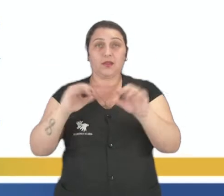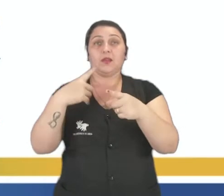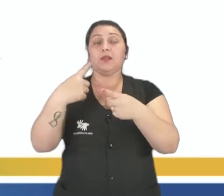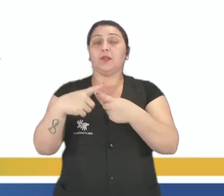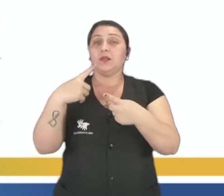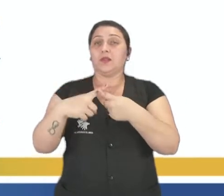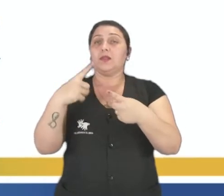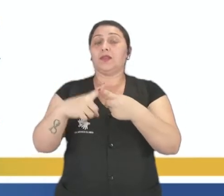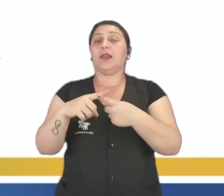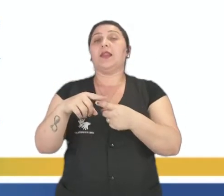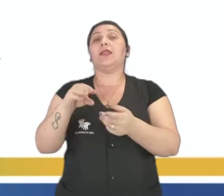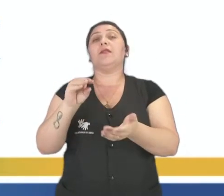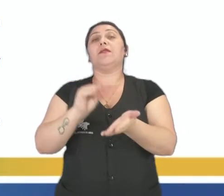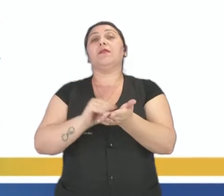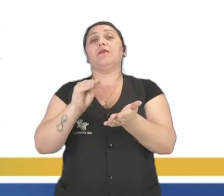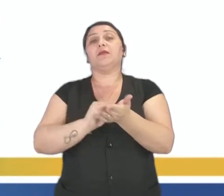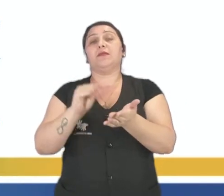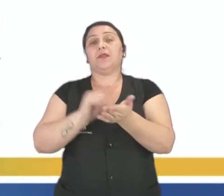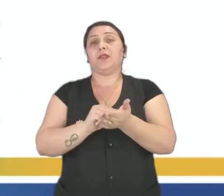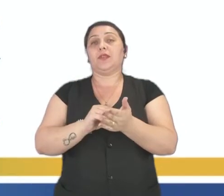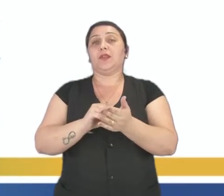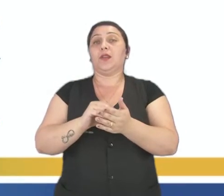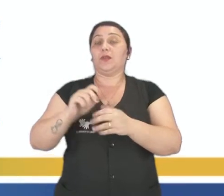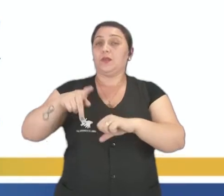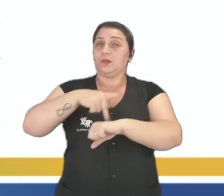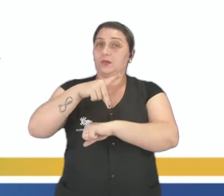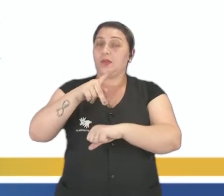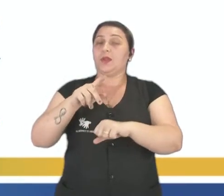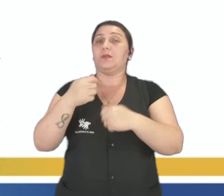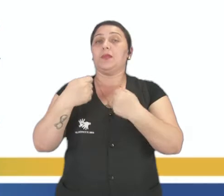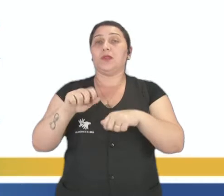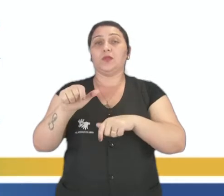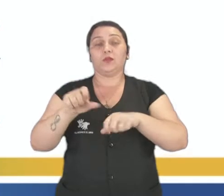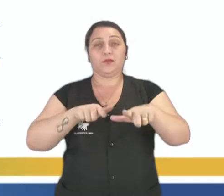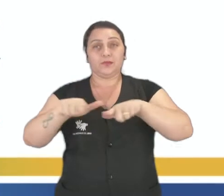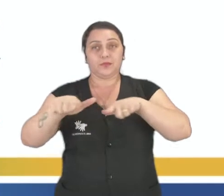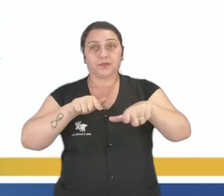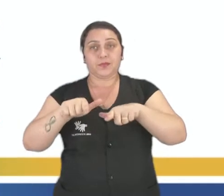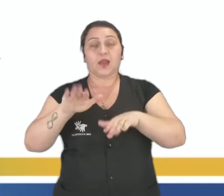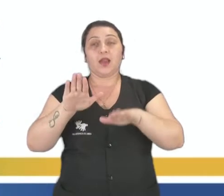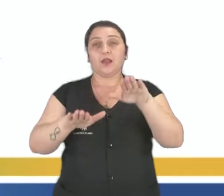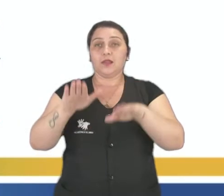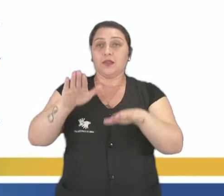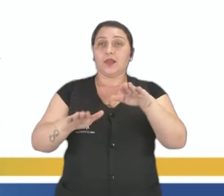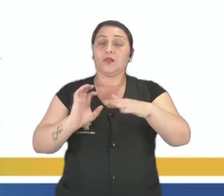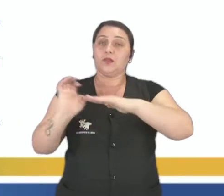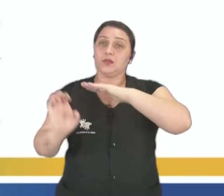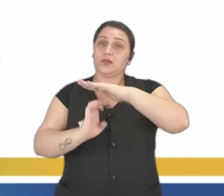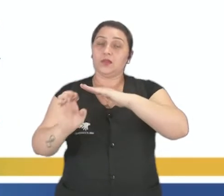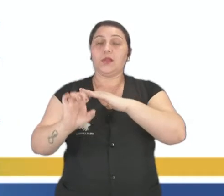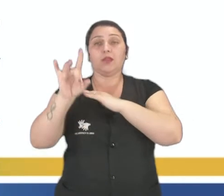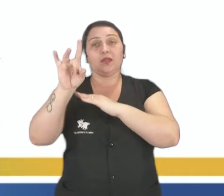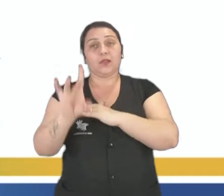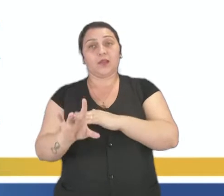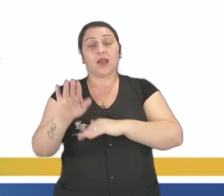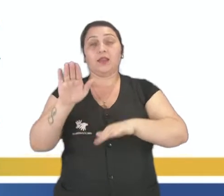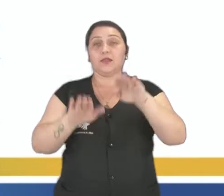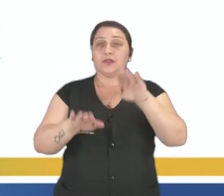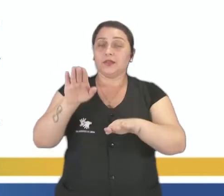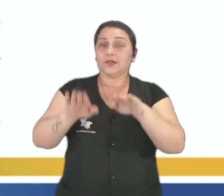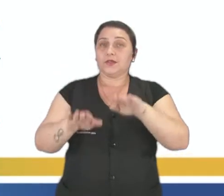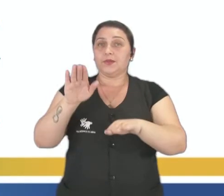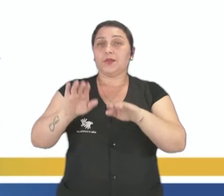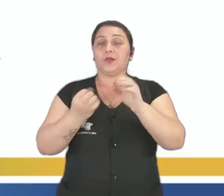por essa deficiência. Às vezes o país depende só dos serviços, às vezes só do comércio e às vezes de